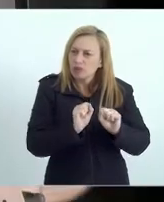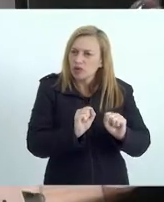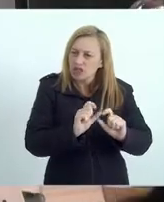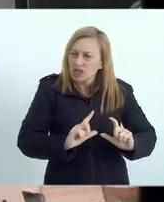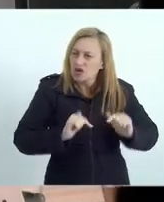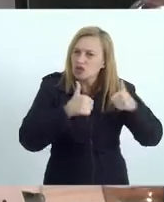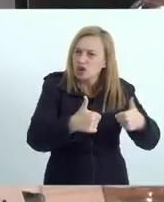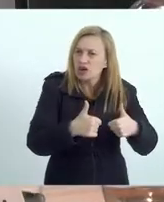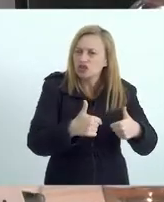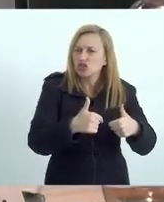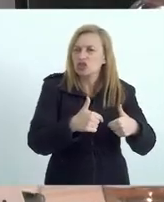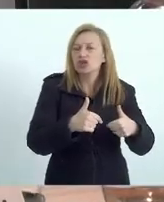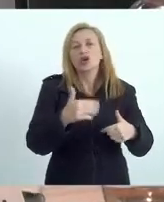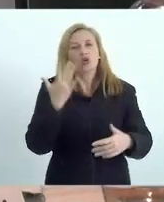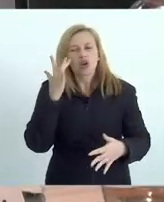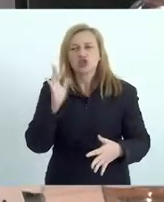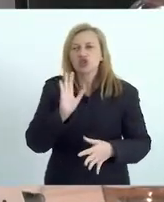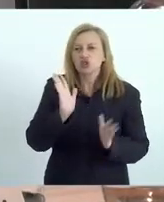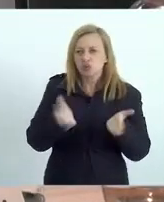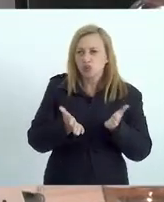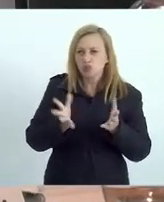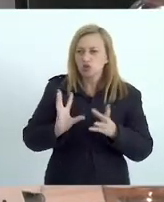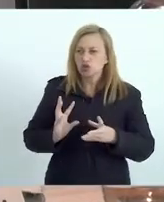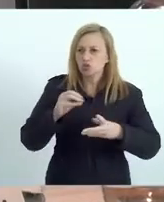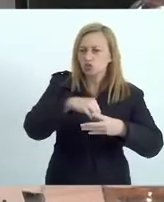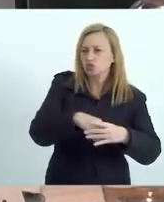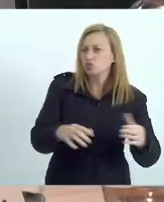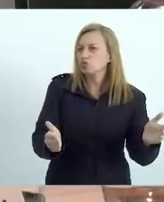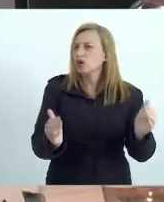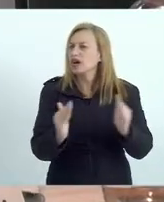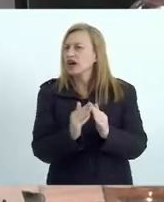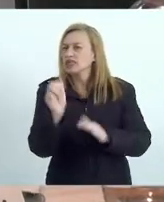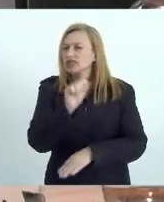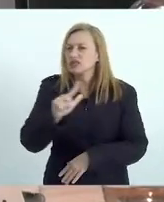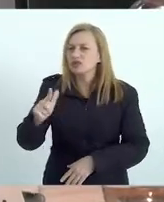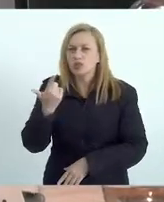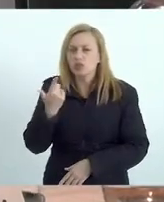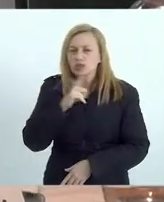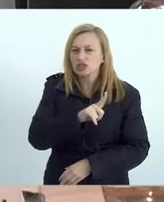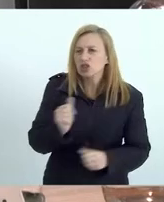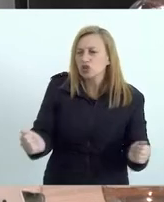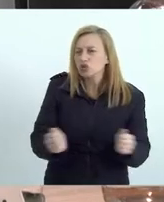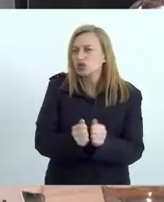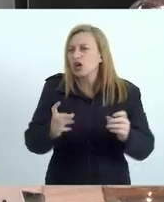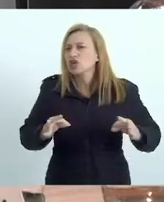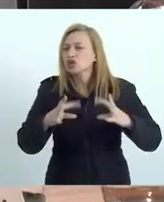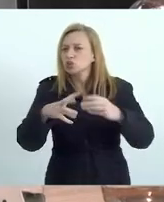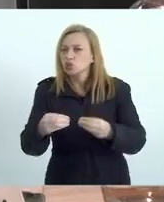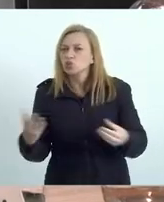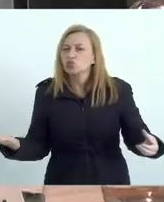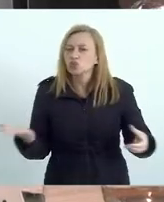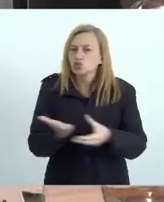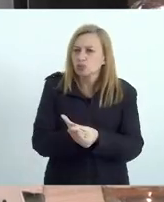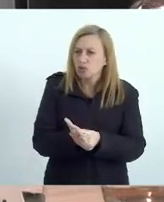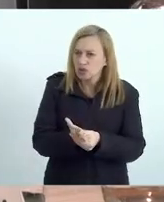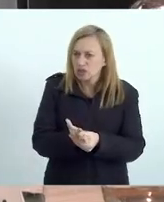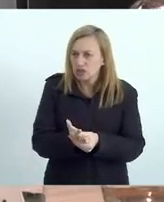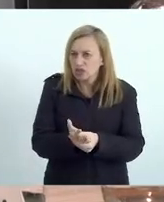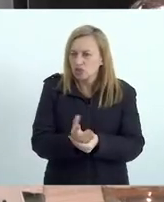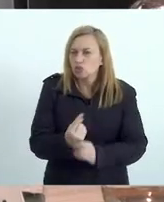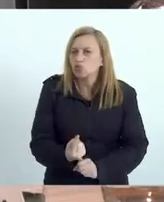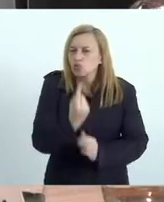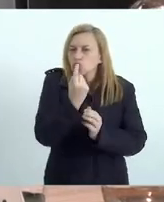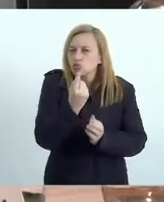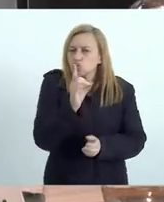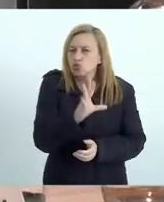fazer eu acho que hoje é um grande passo da gente integrada aqui com a Casa Civil consegui juntar todos estes processos num processo